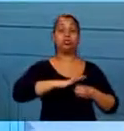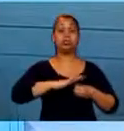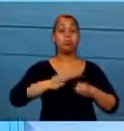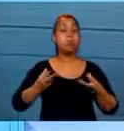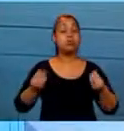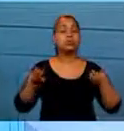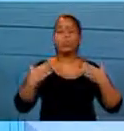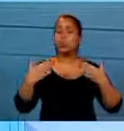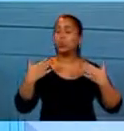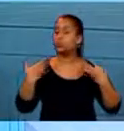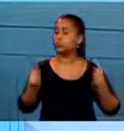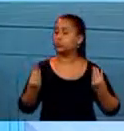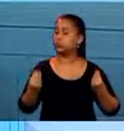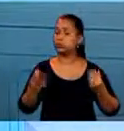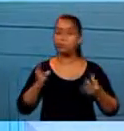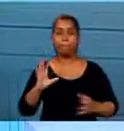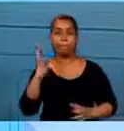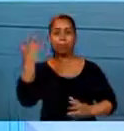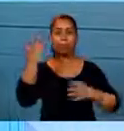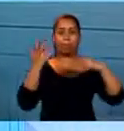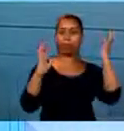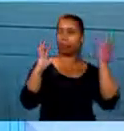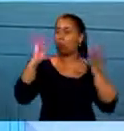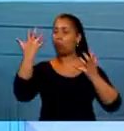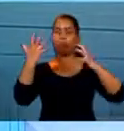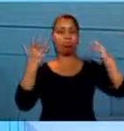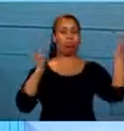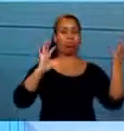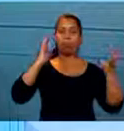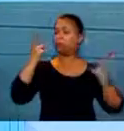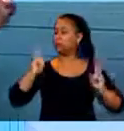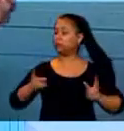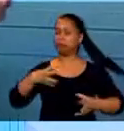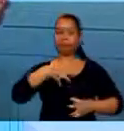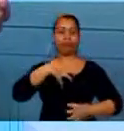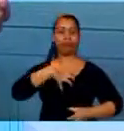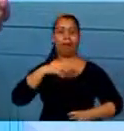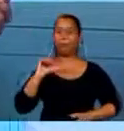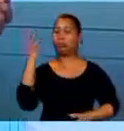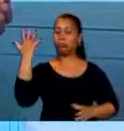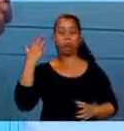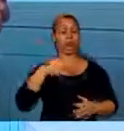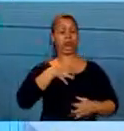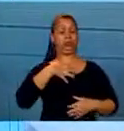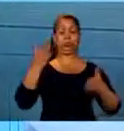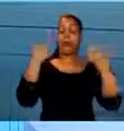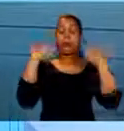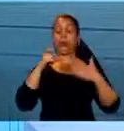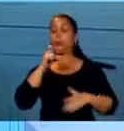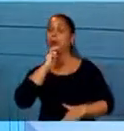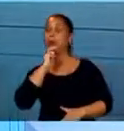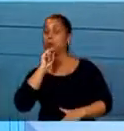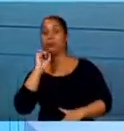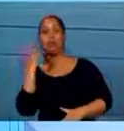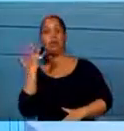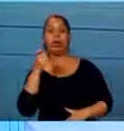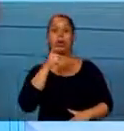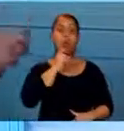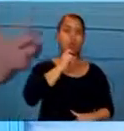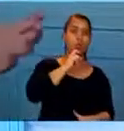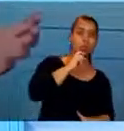extremamente quente, a mudança climática é sentida por todos, isso não pode mais